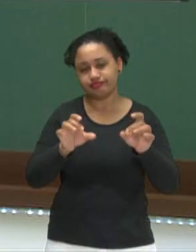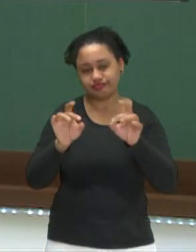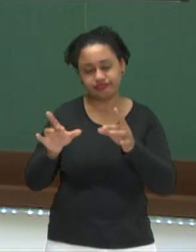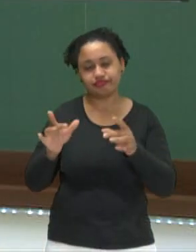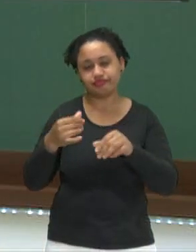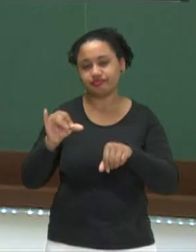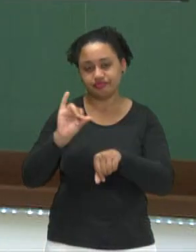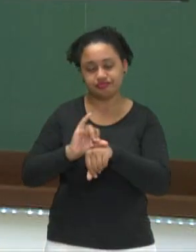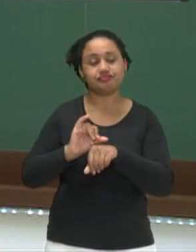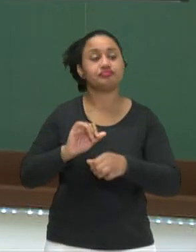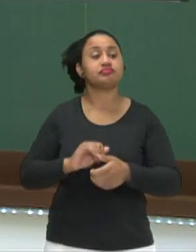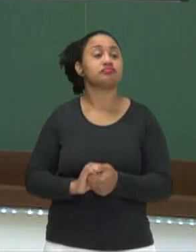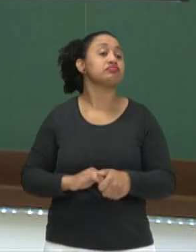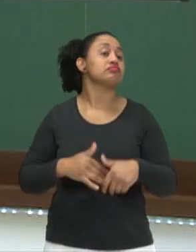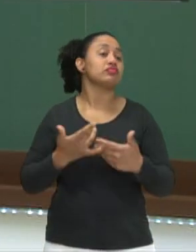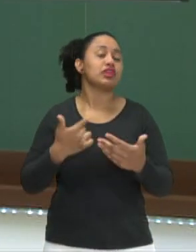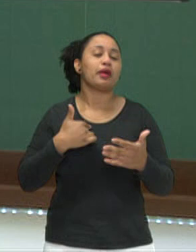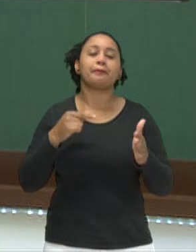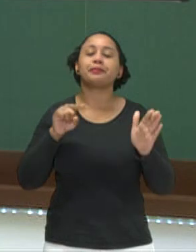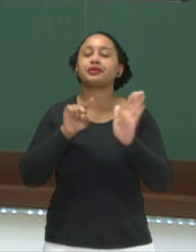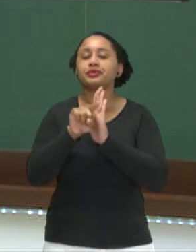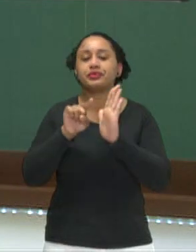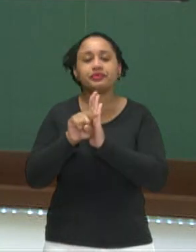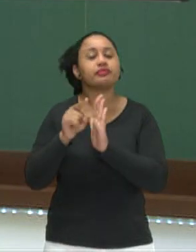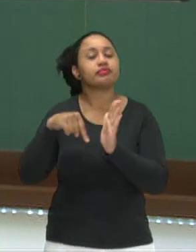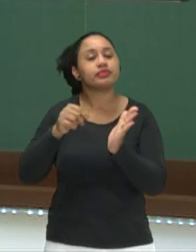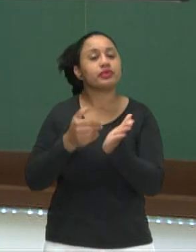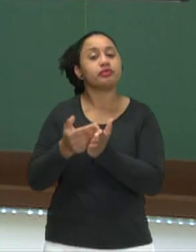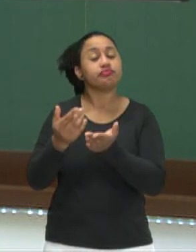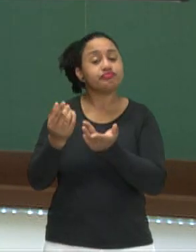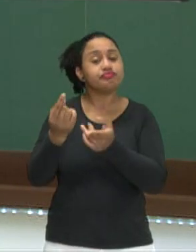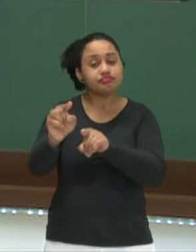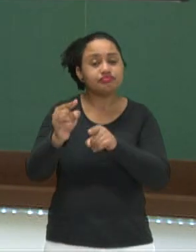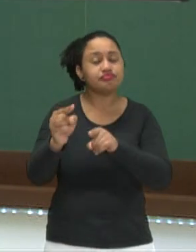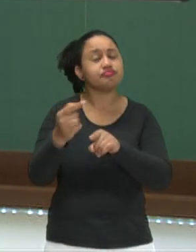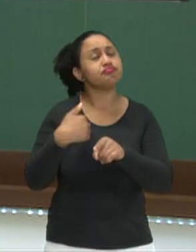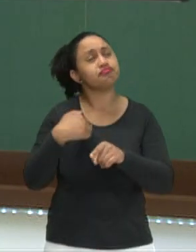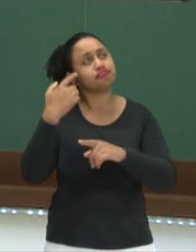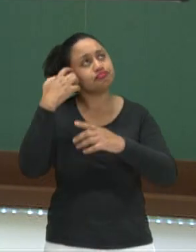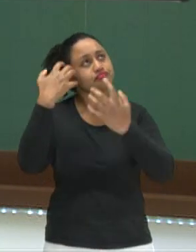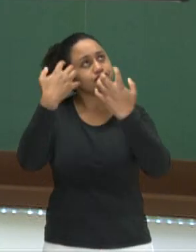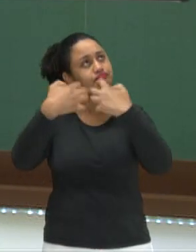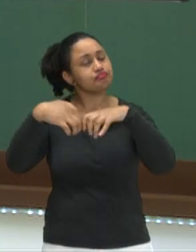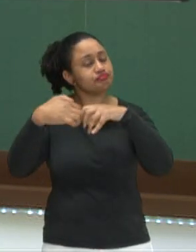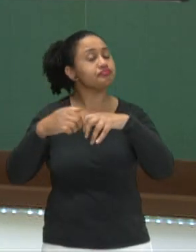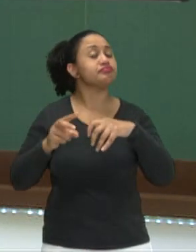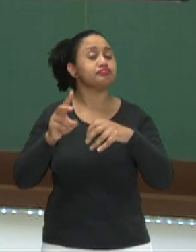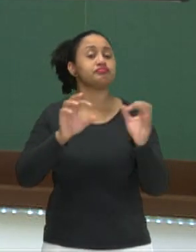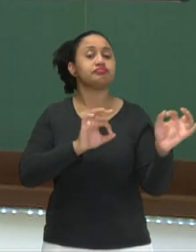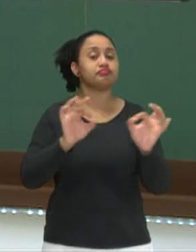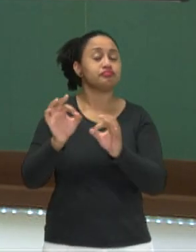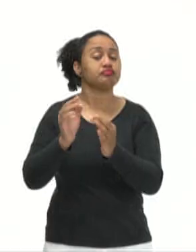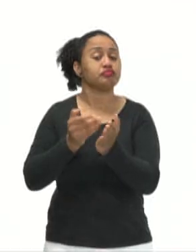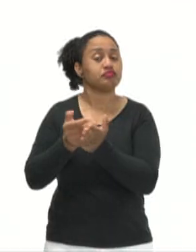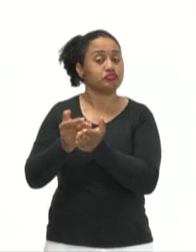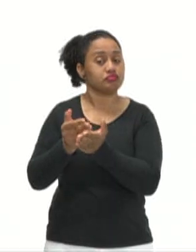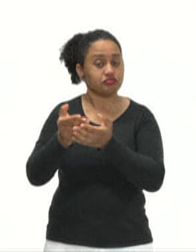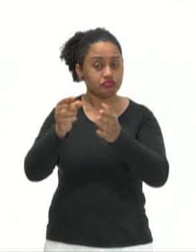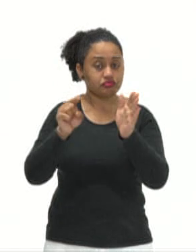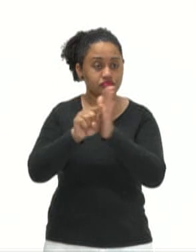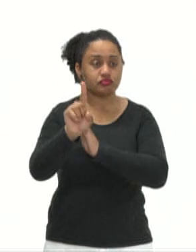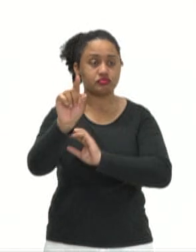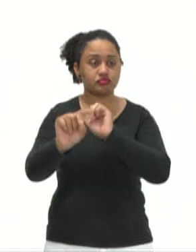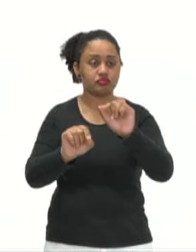vamos começar com sempre aquelas perguntinhas desafiadoras que a gente sempre faz no início de todos os vídeos. Você sabia